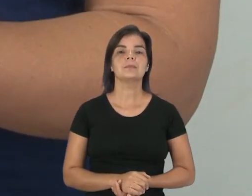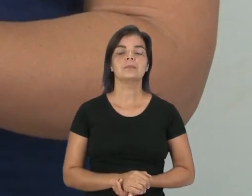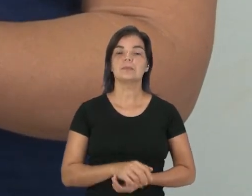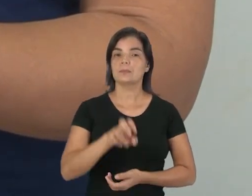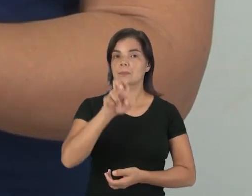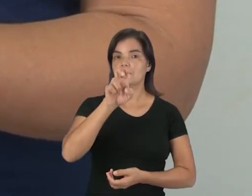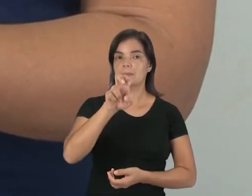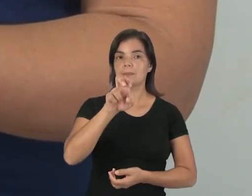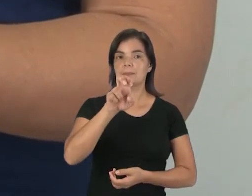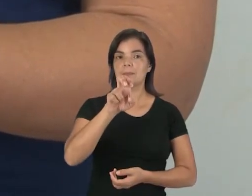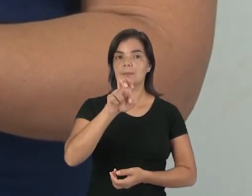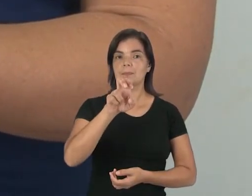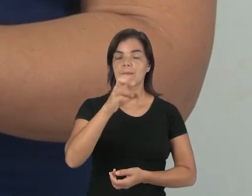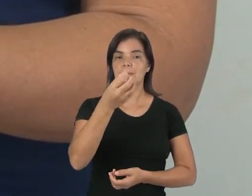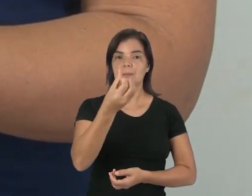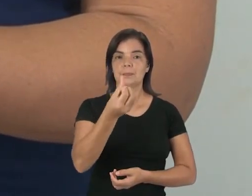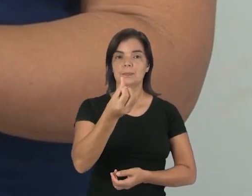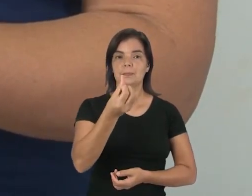5,